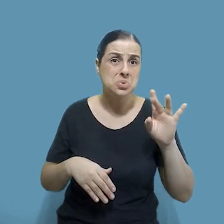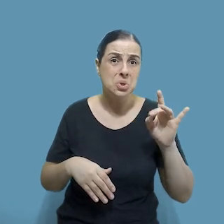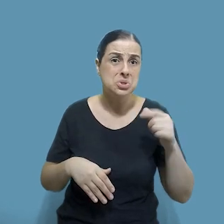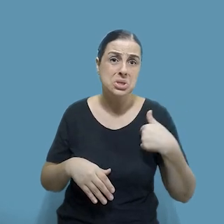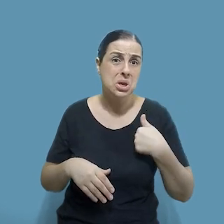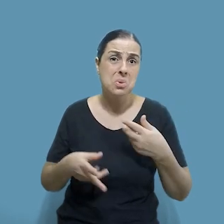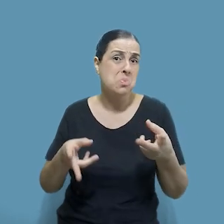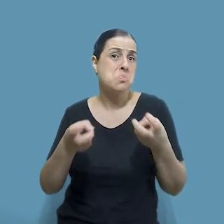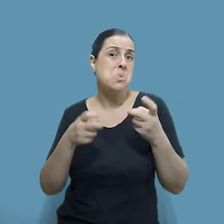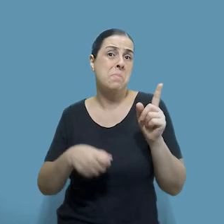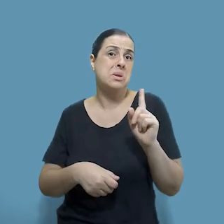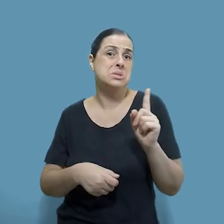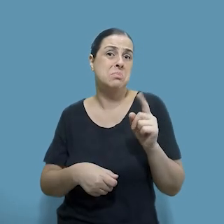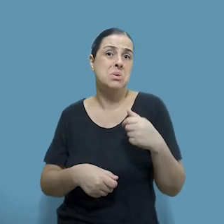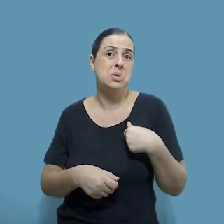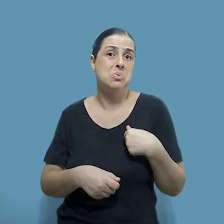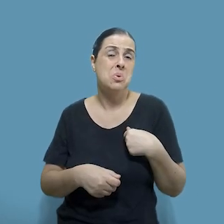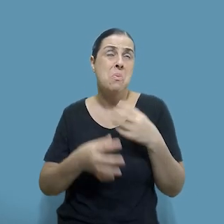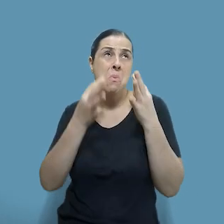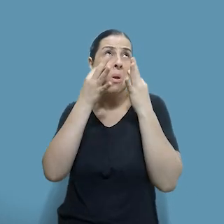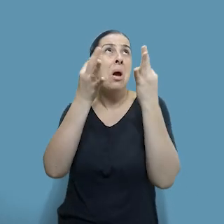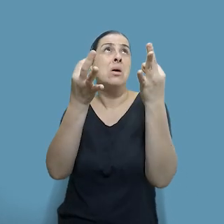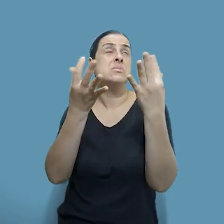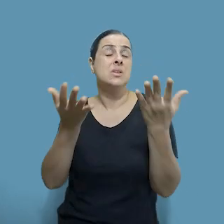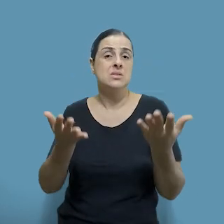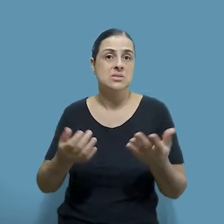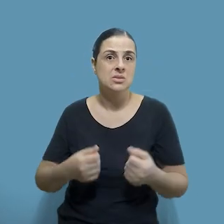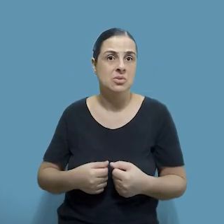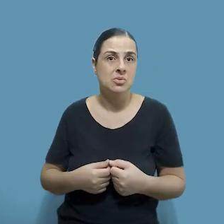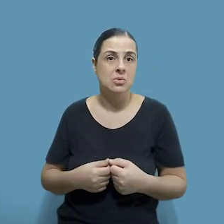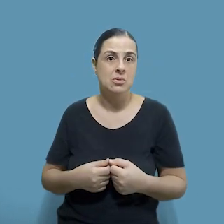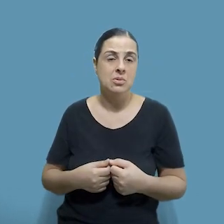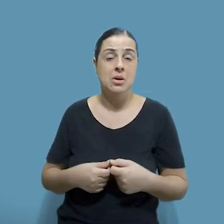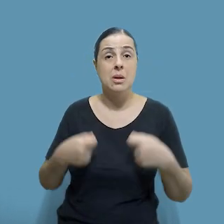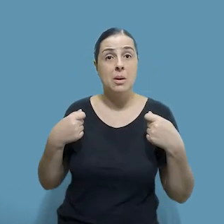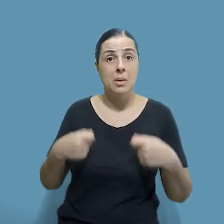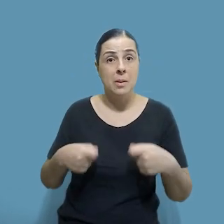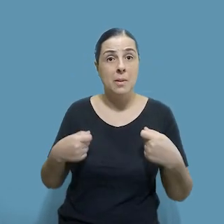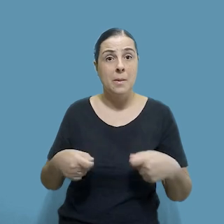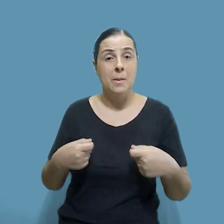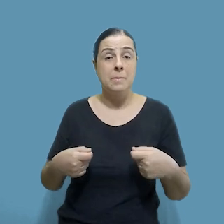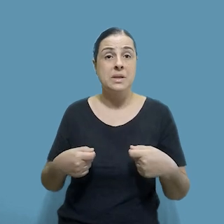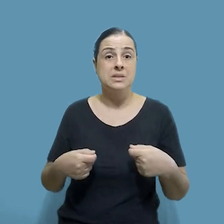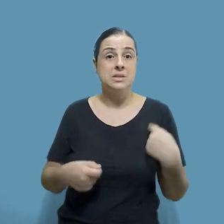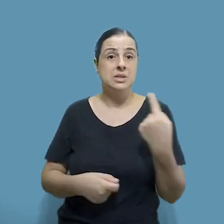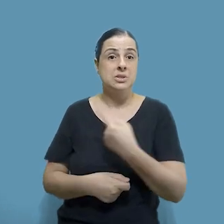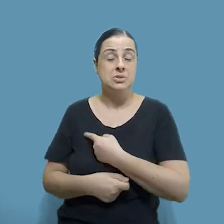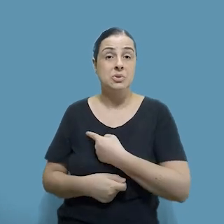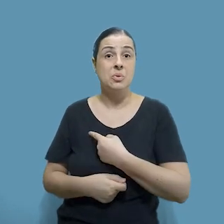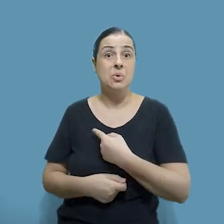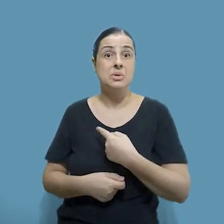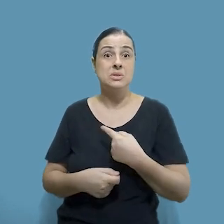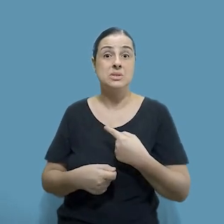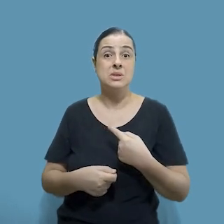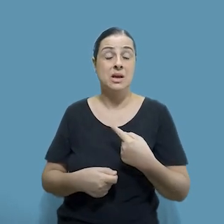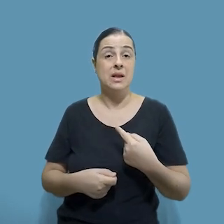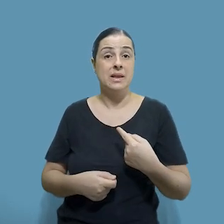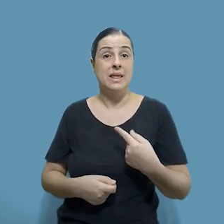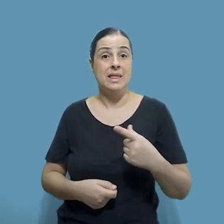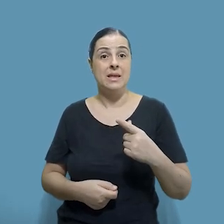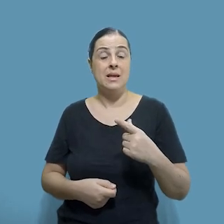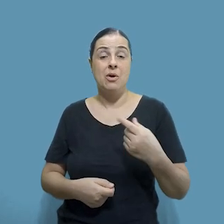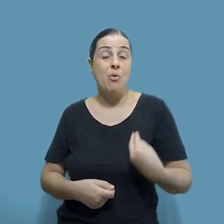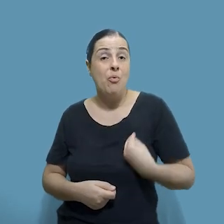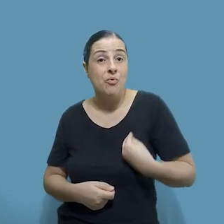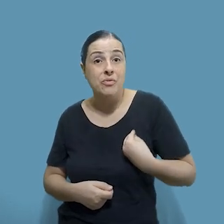ligado, sabe? É muito isso que você falou, assim, de estar presente, de estar em volta. A convivência, né? Eu acho